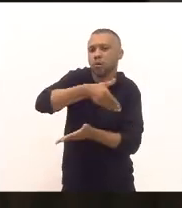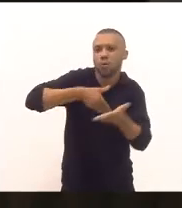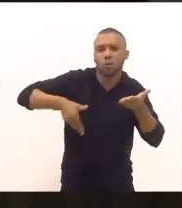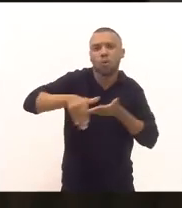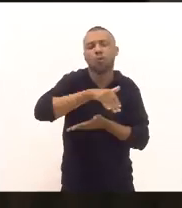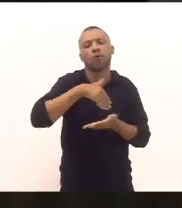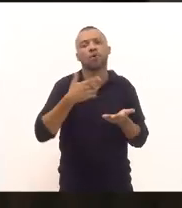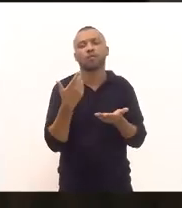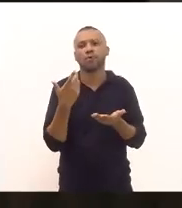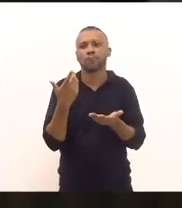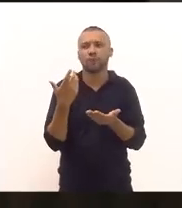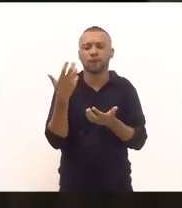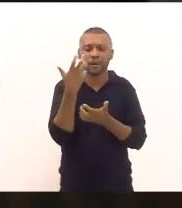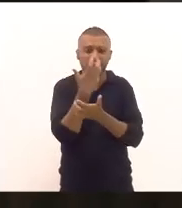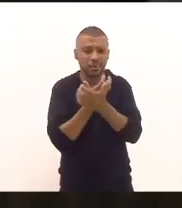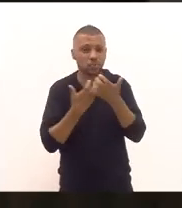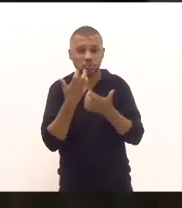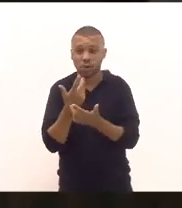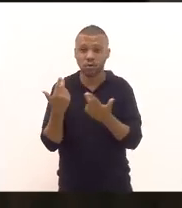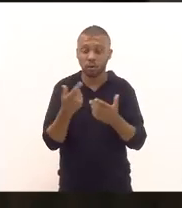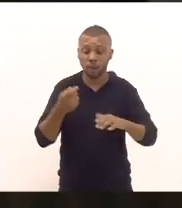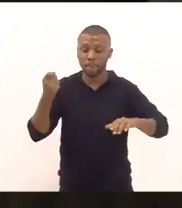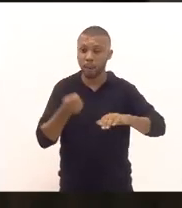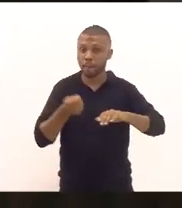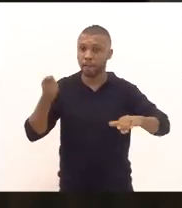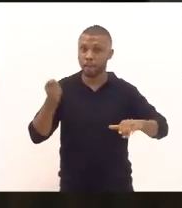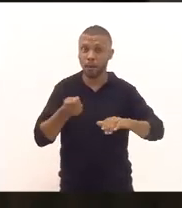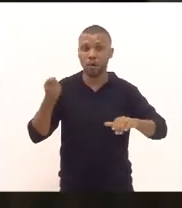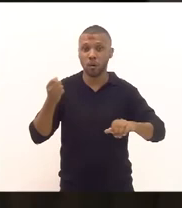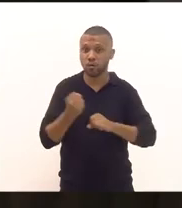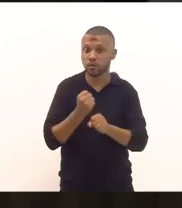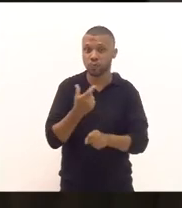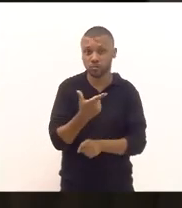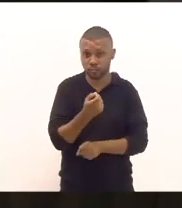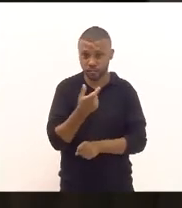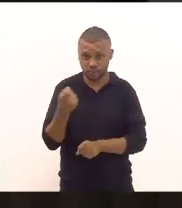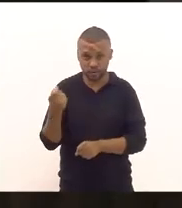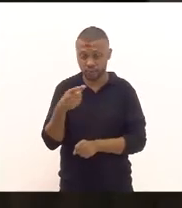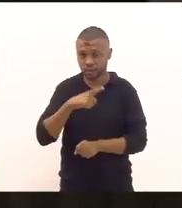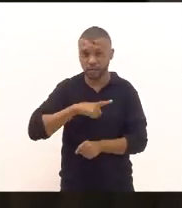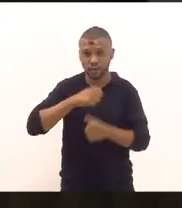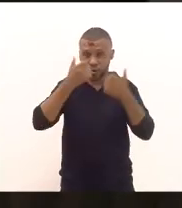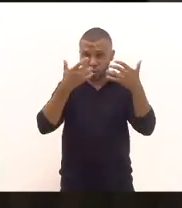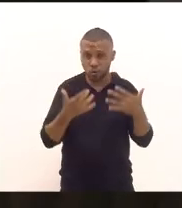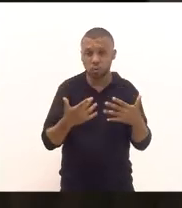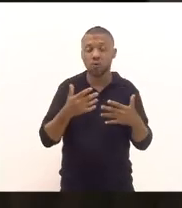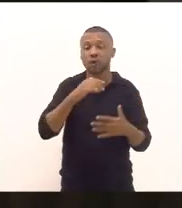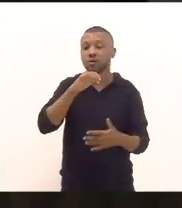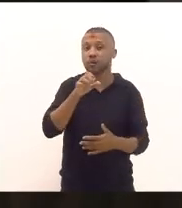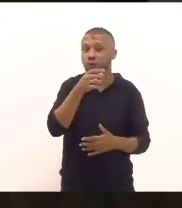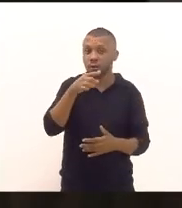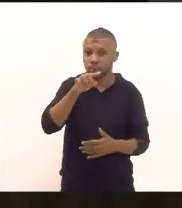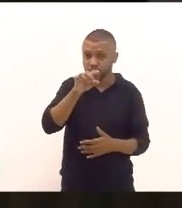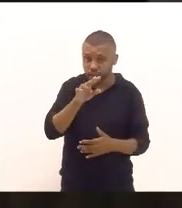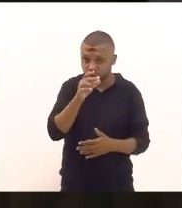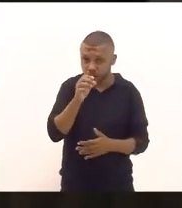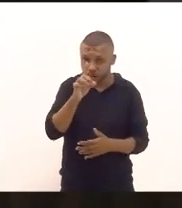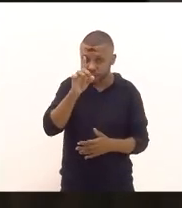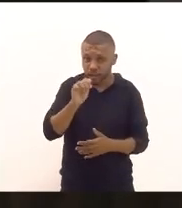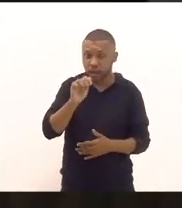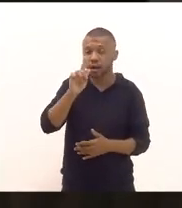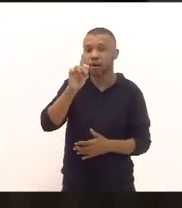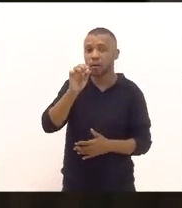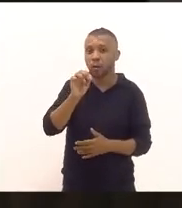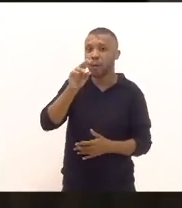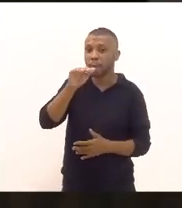como cantou A Grande Rio em 2020 Quando trouxe o enredo sobre Joãozinho da Goméia um dos mais